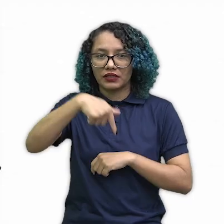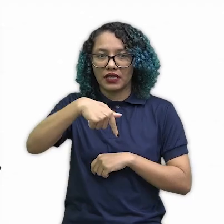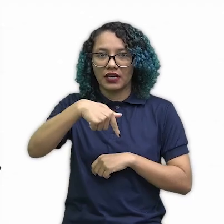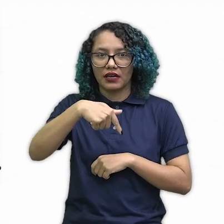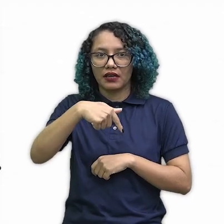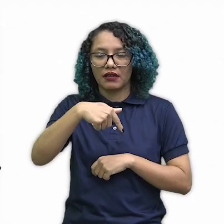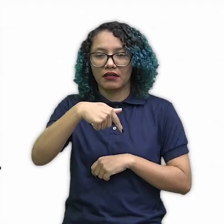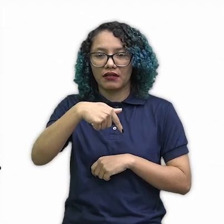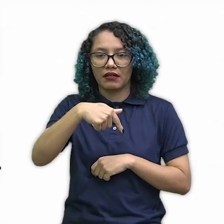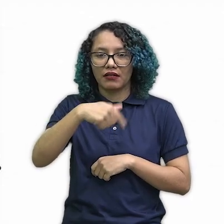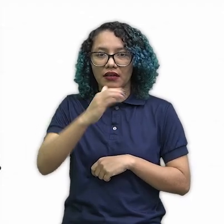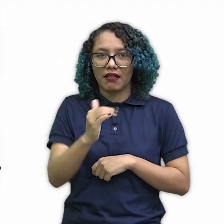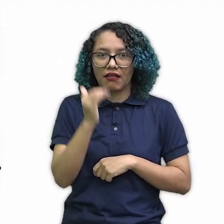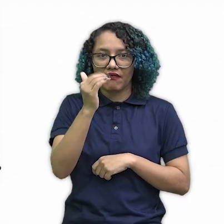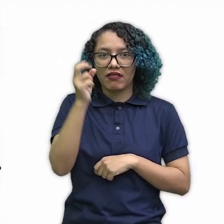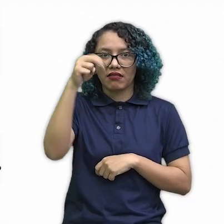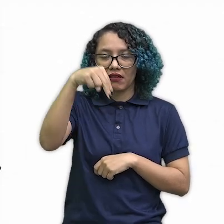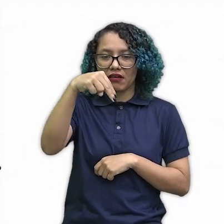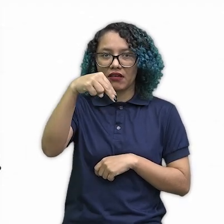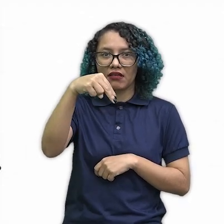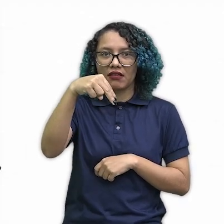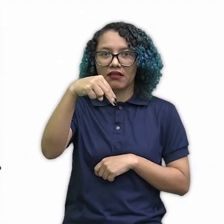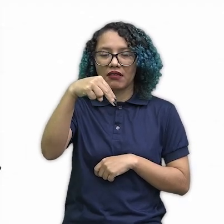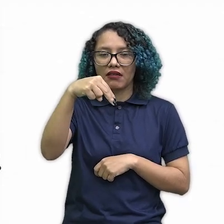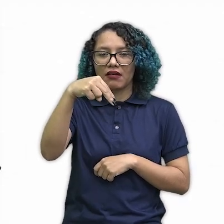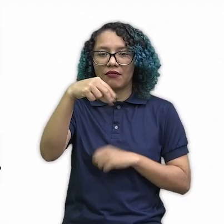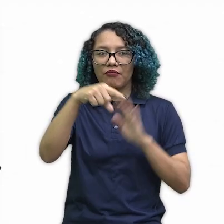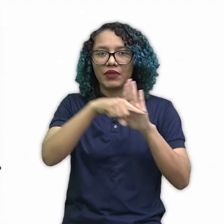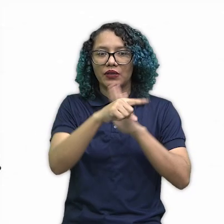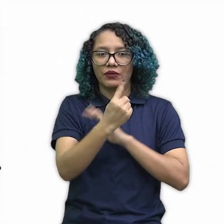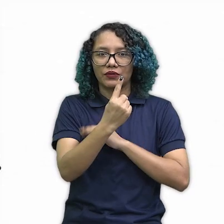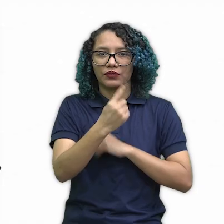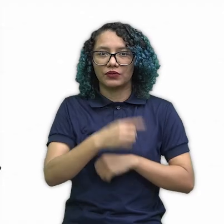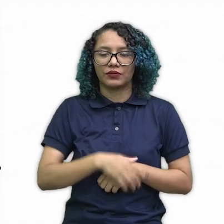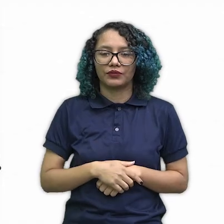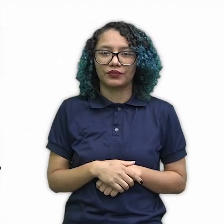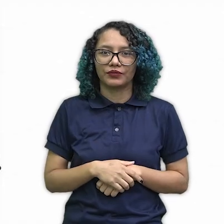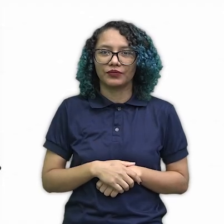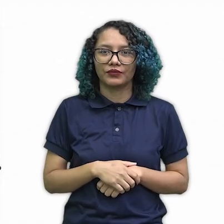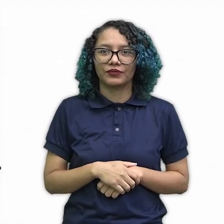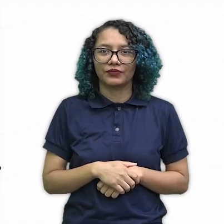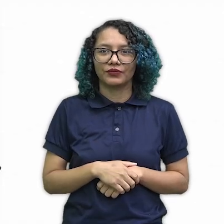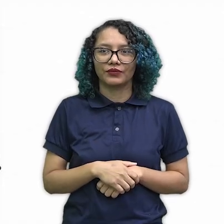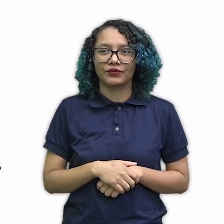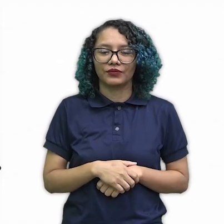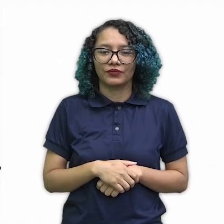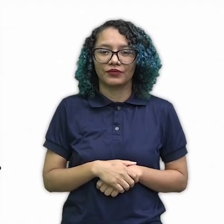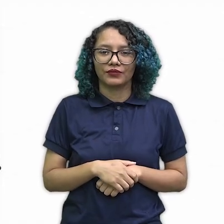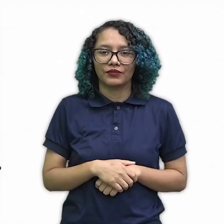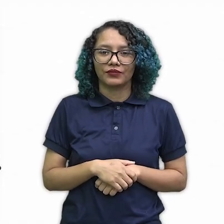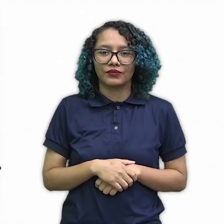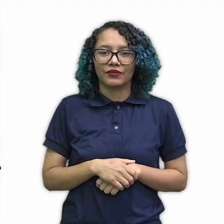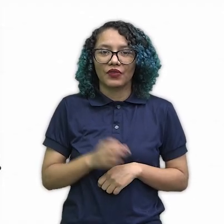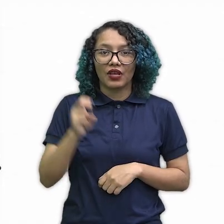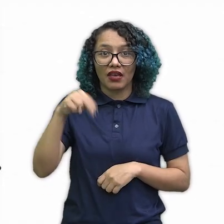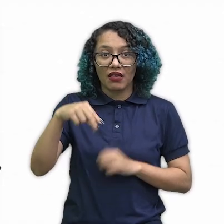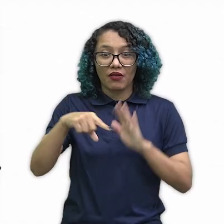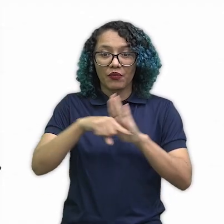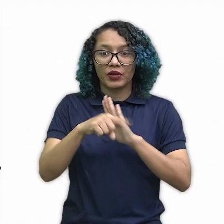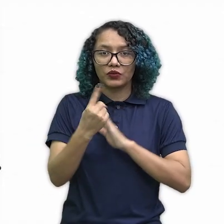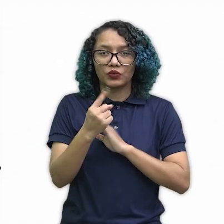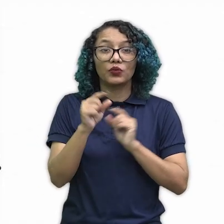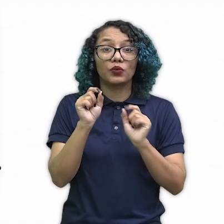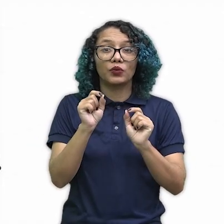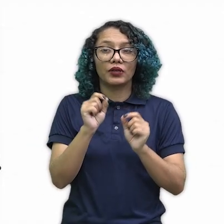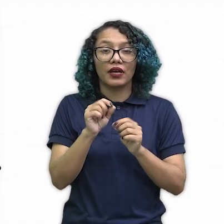Q, aí nós temos o expoente, né? O Q elevado a N-1. Esse N-1, tá? Sempre